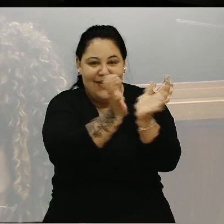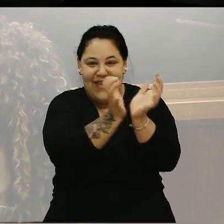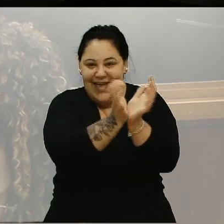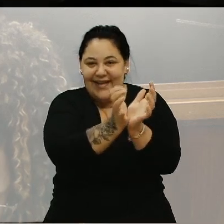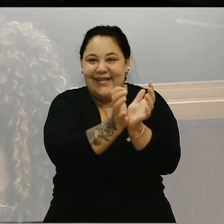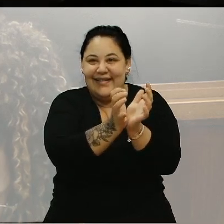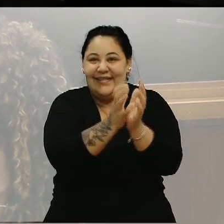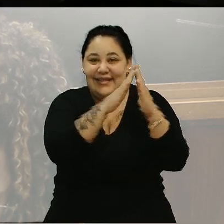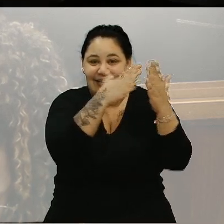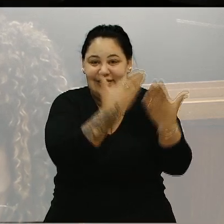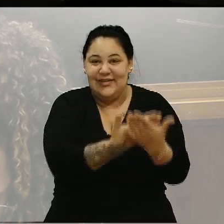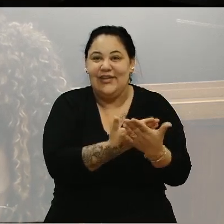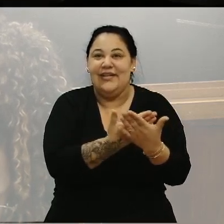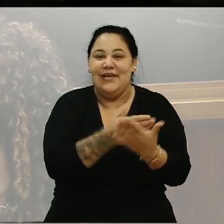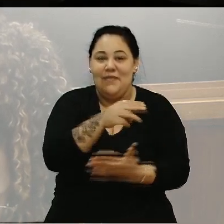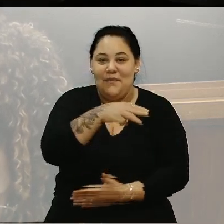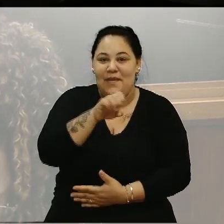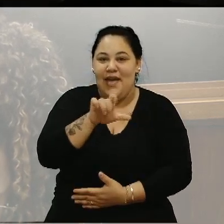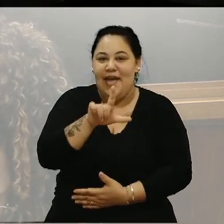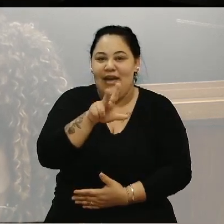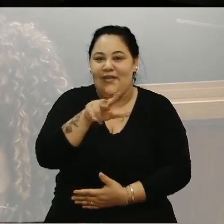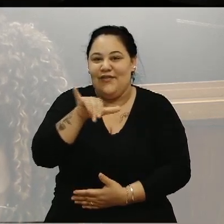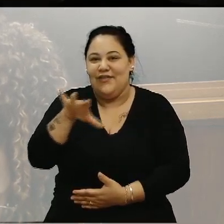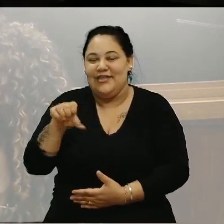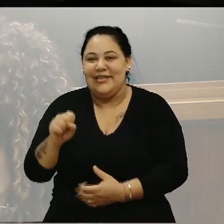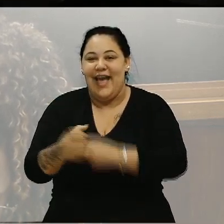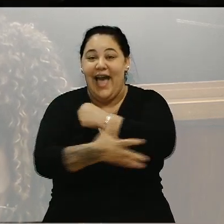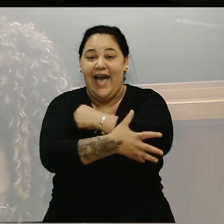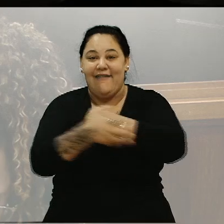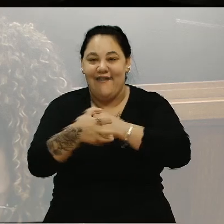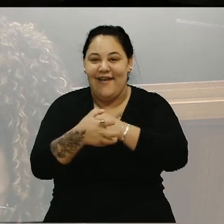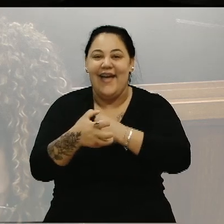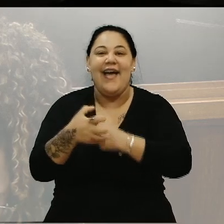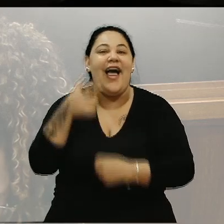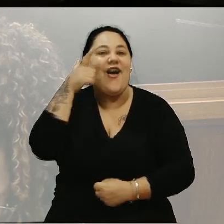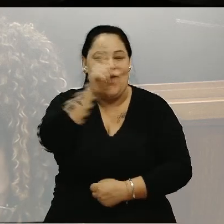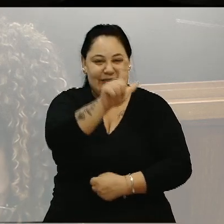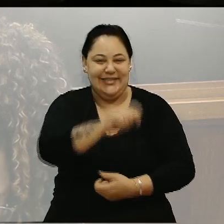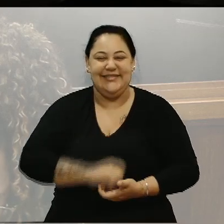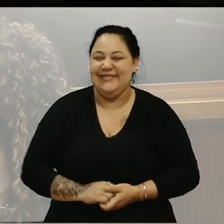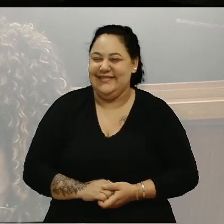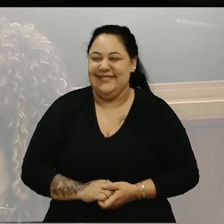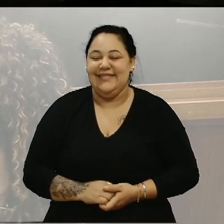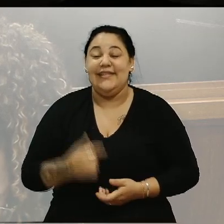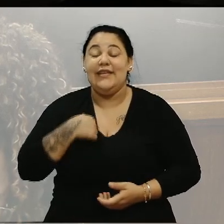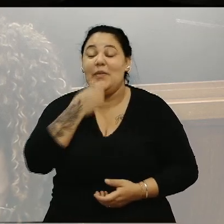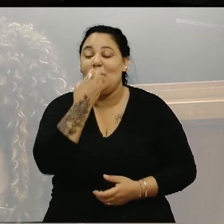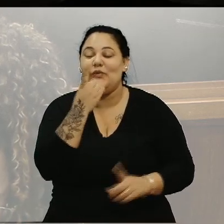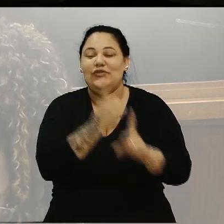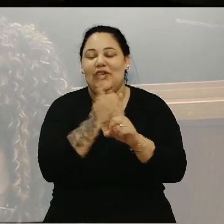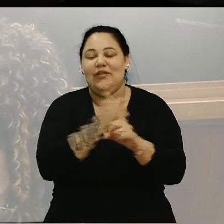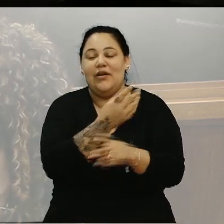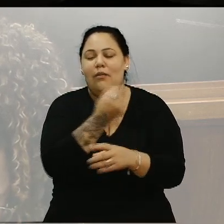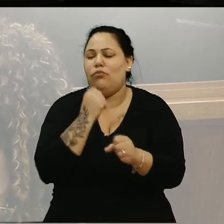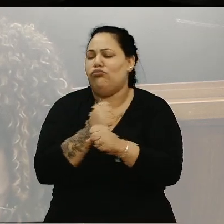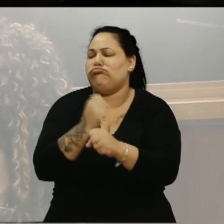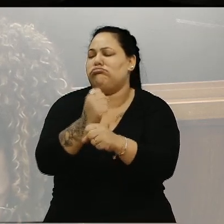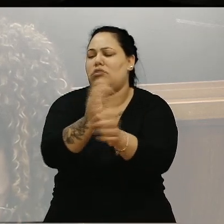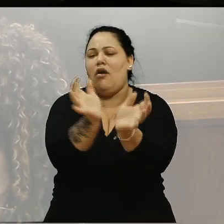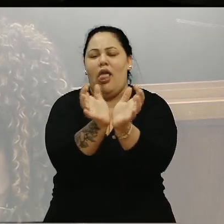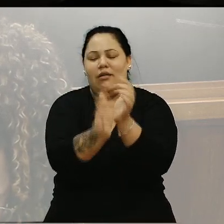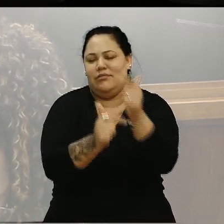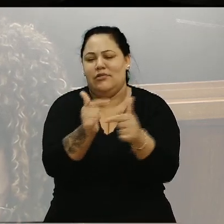né? A favela venceu, hein, Deise? Estou brincando, estamos aí, que bom te reencontrar. Fomos colegas muitos anos lá no Melvin Jones, e